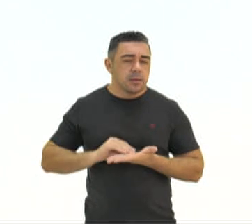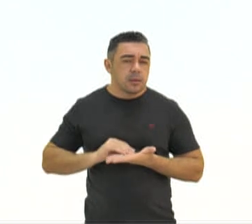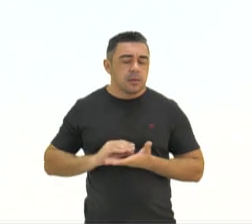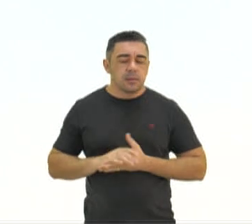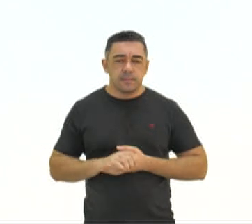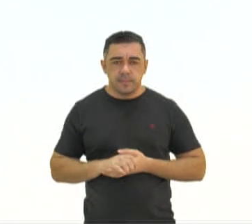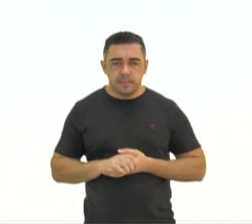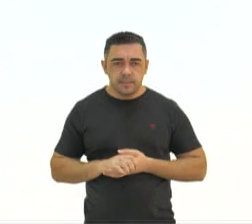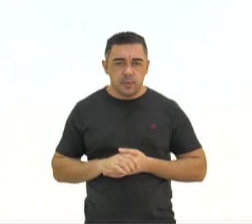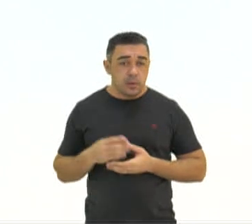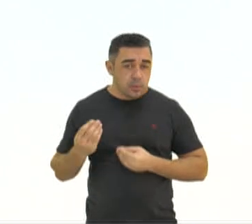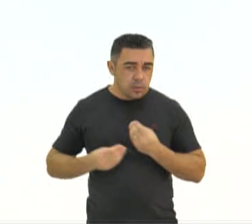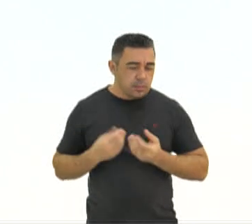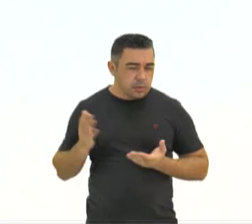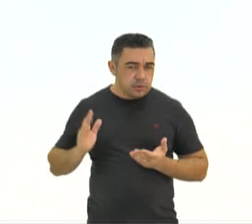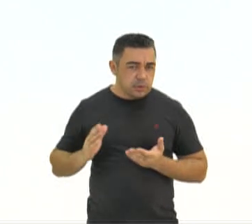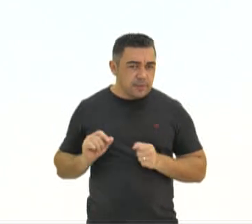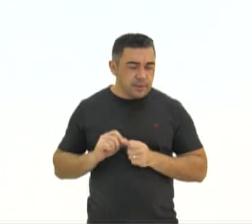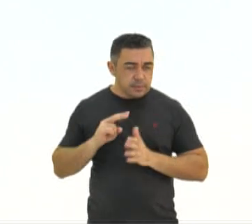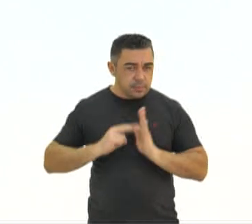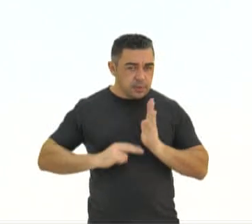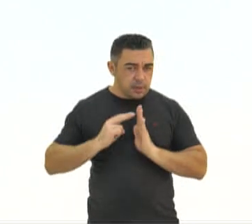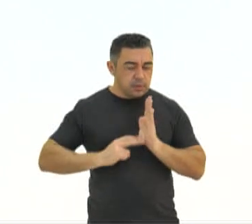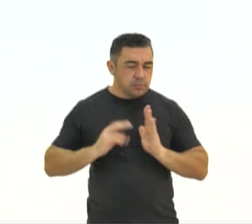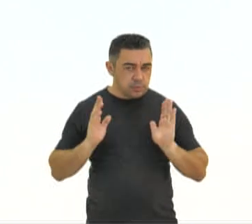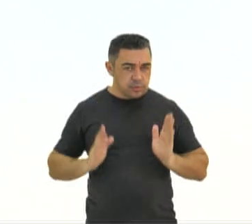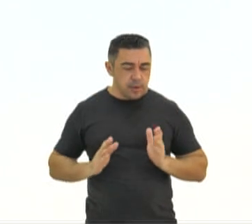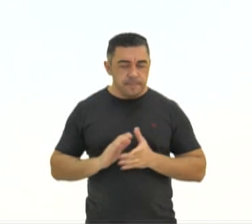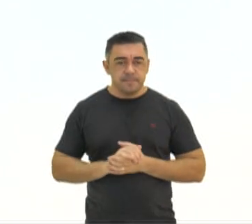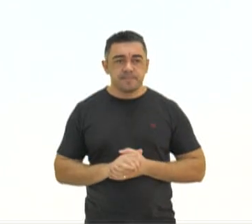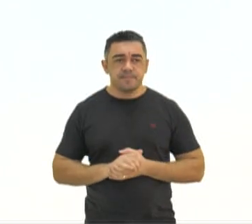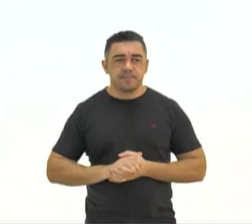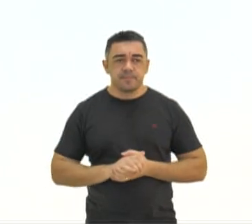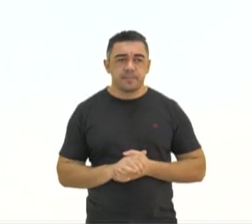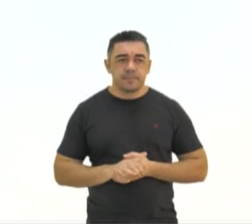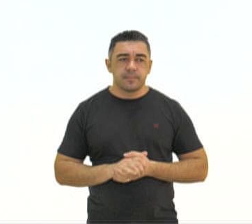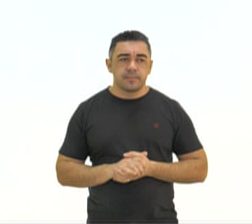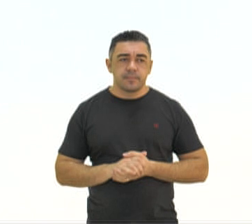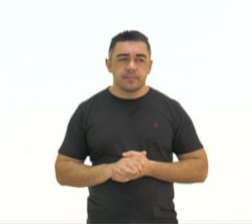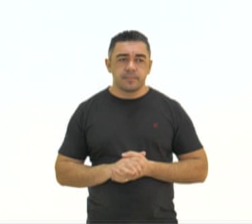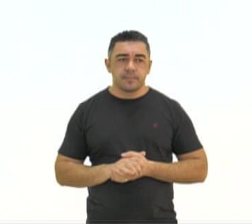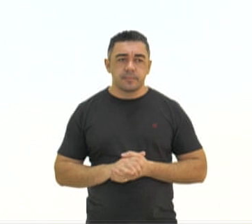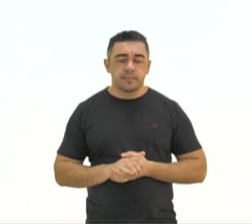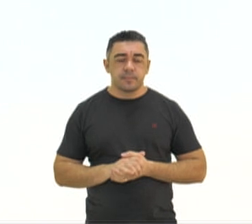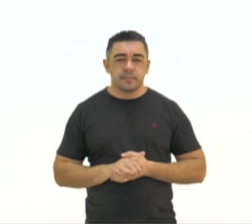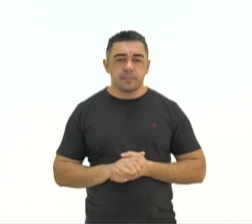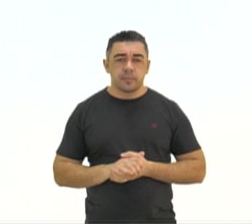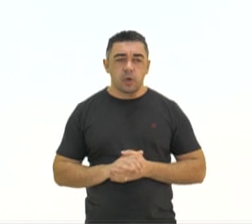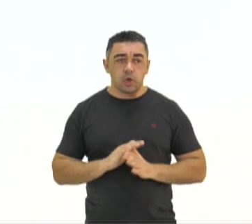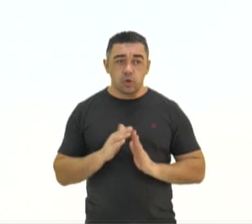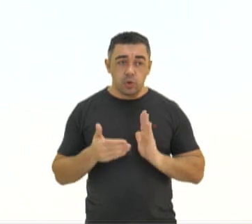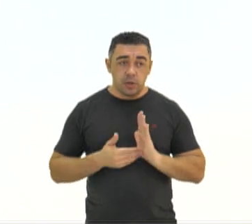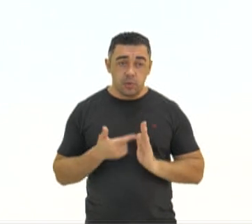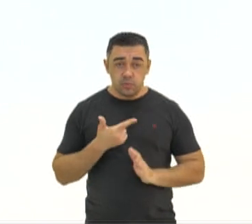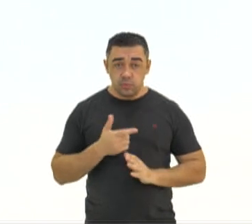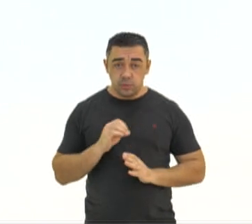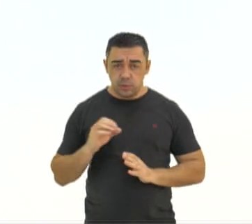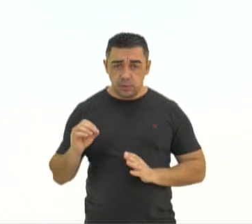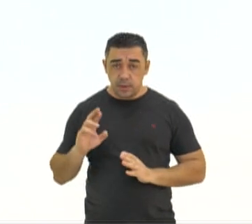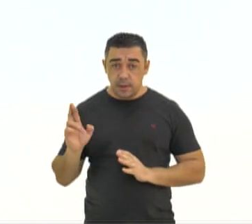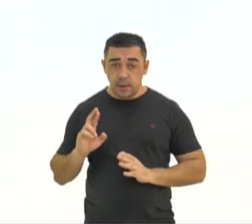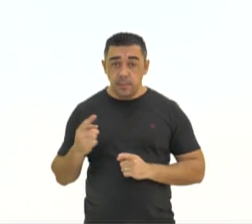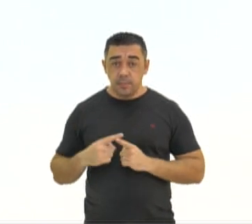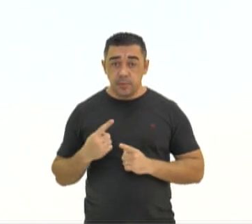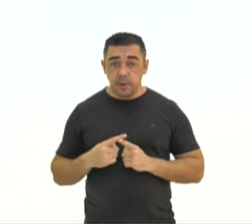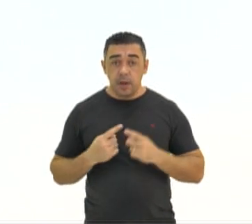né? Nessas condições que a gente já fez a leitura do exercício. Então, o total é R$200, porque lá